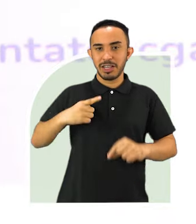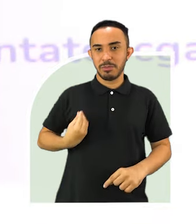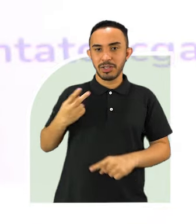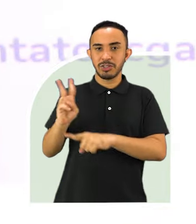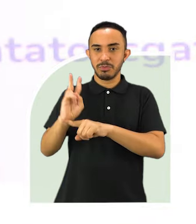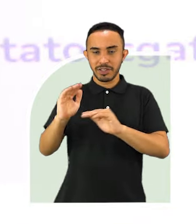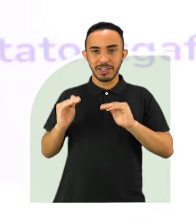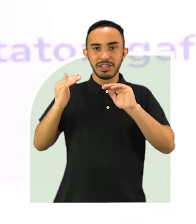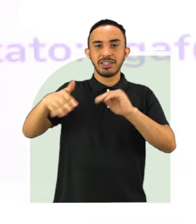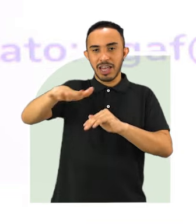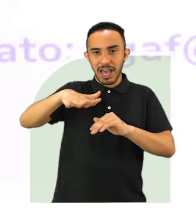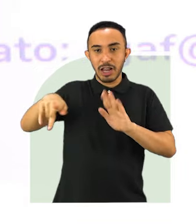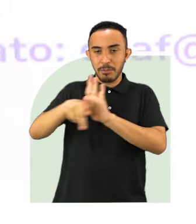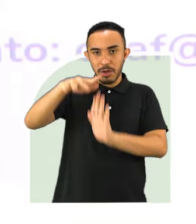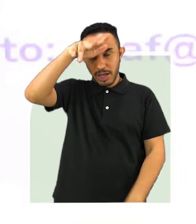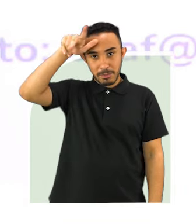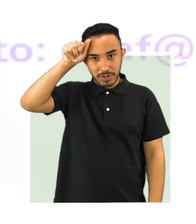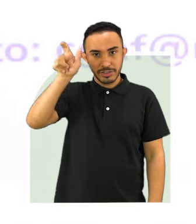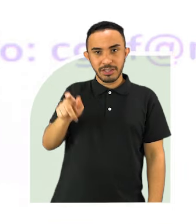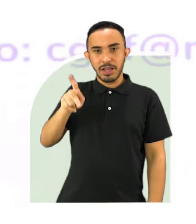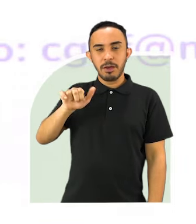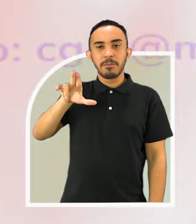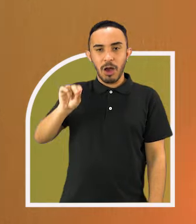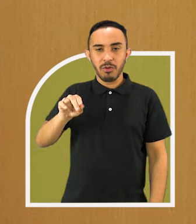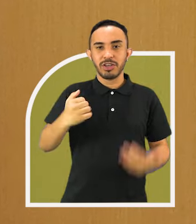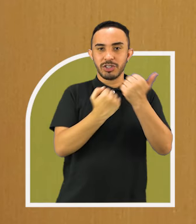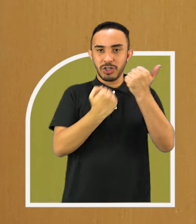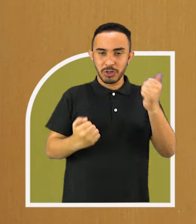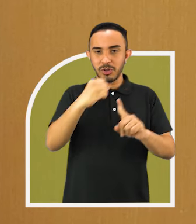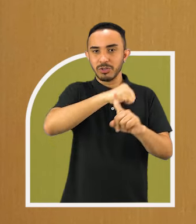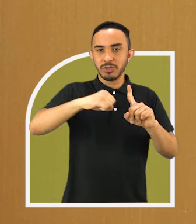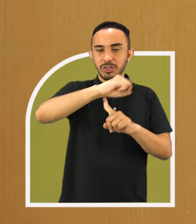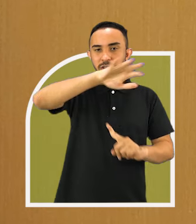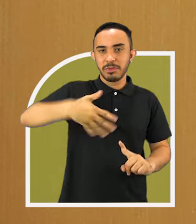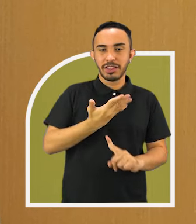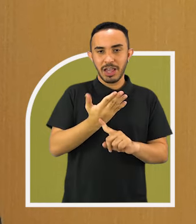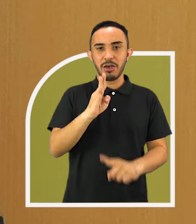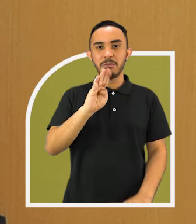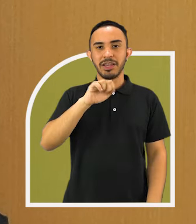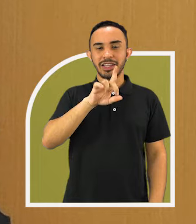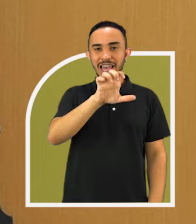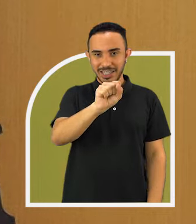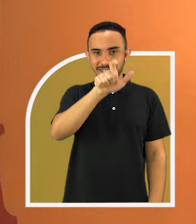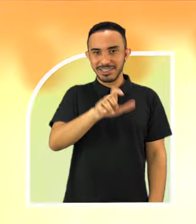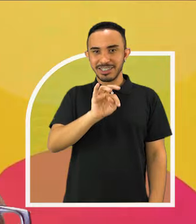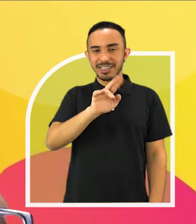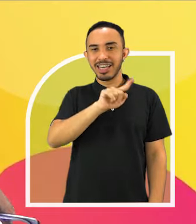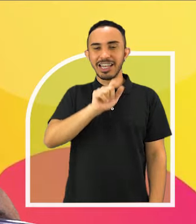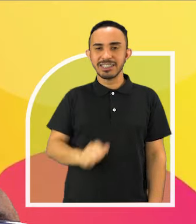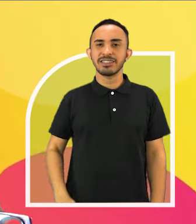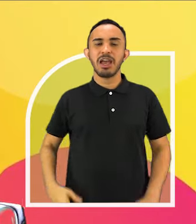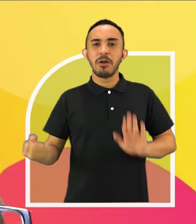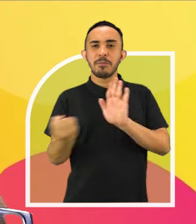da Superintendência de Desenvolvimento da Amazônia, Paulo Roberto da Rocha, e a diretora socioambiental do BNDES, Tereza Campelo. Camille, o mais